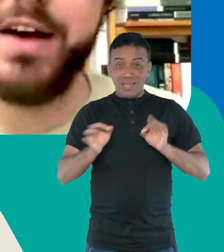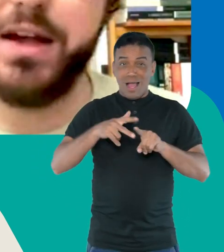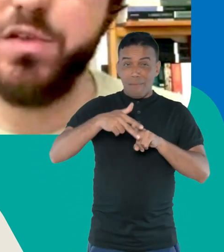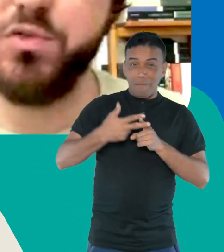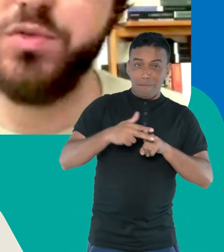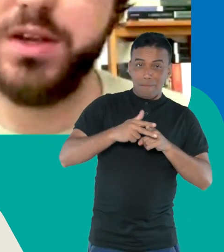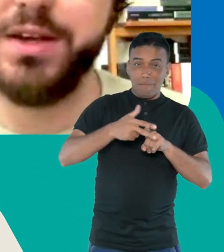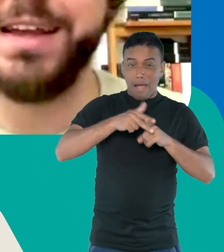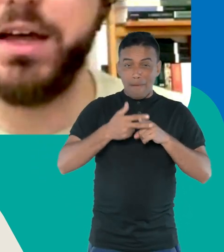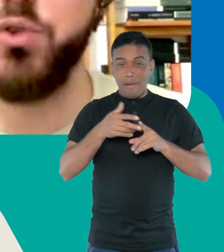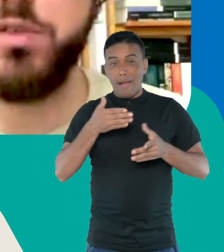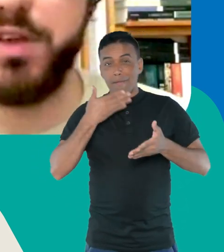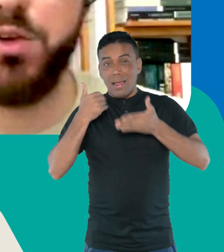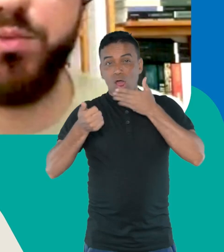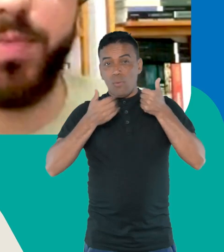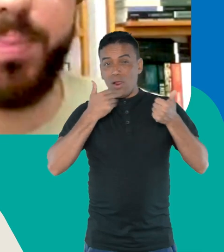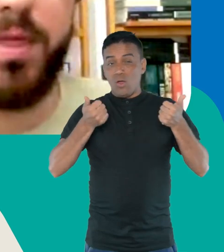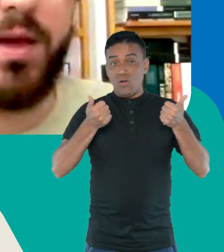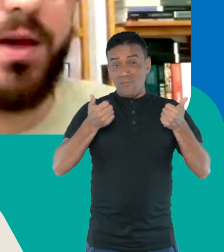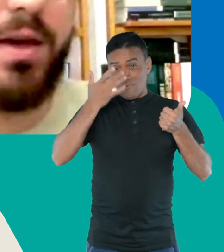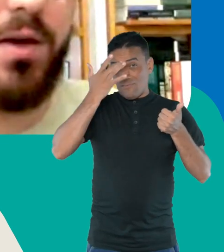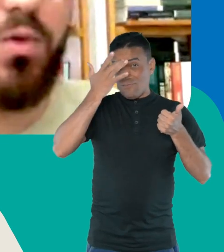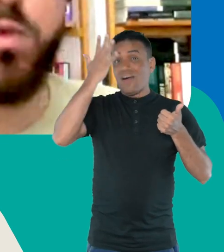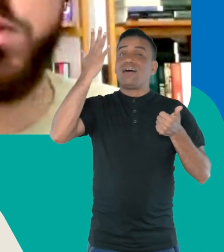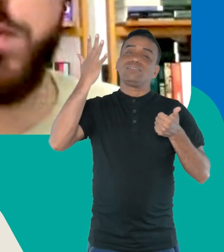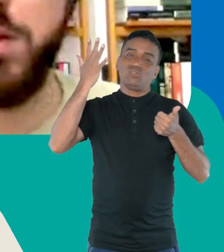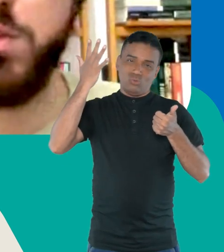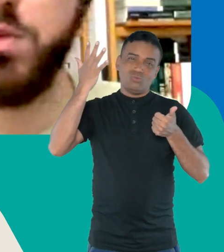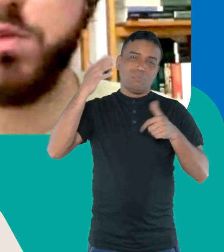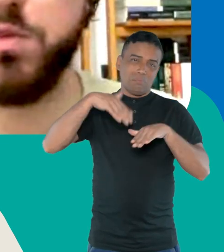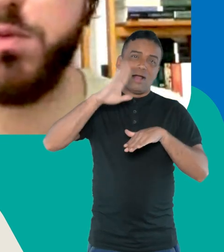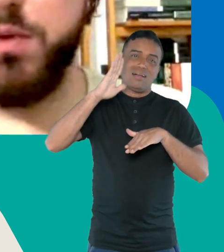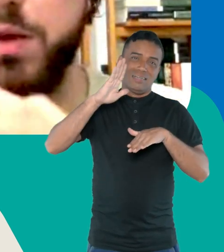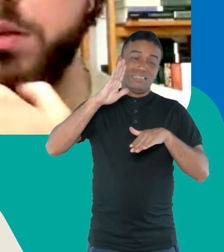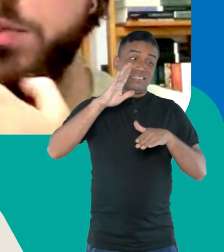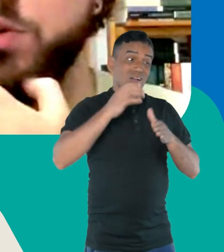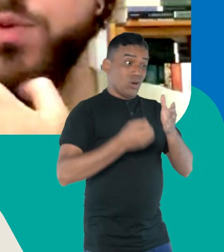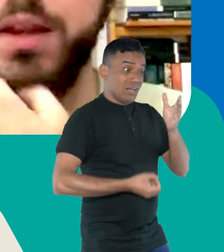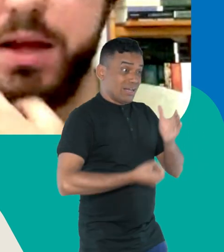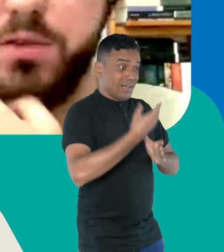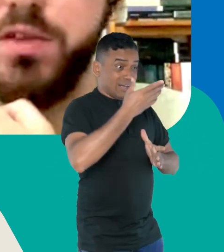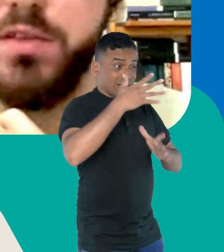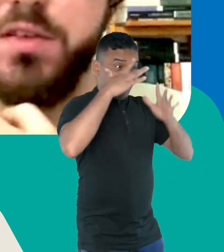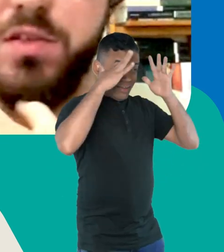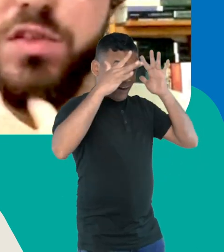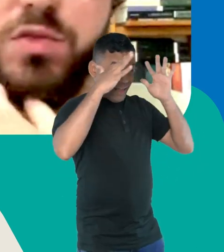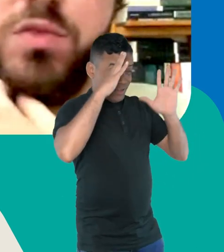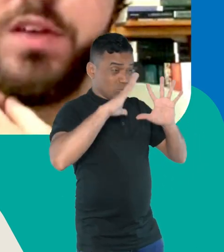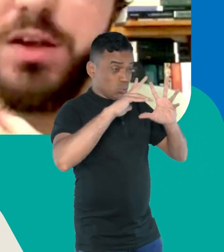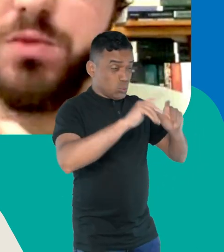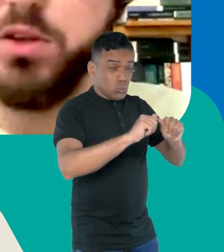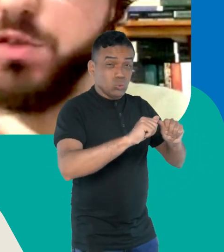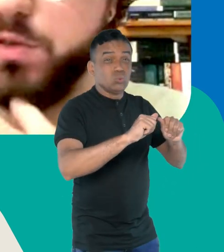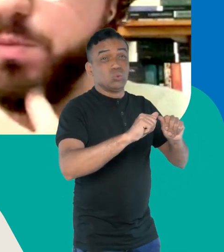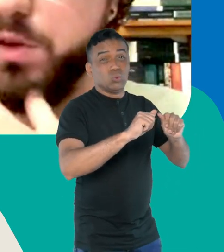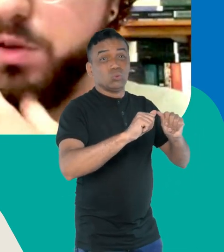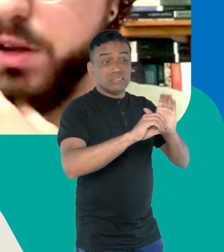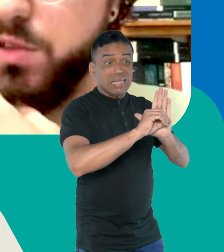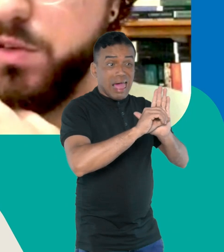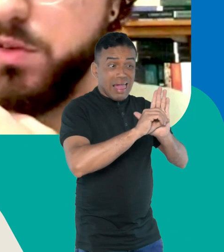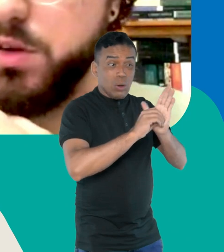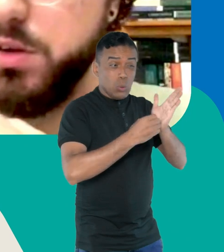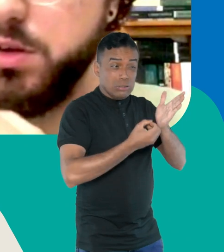mais fácil do que criar do zero. Alguns dos textos, eles foram criados nesse sentido do zero mesmo.